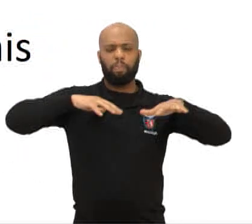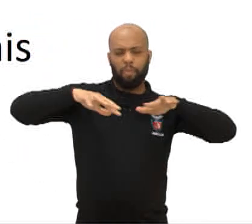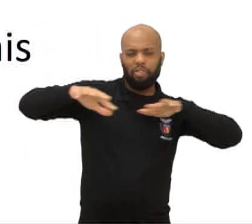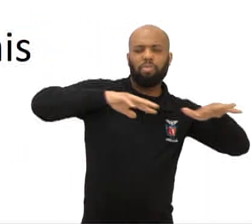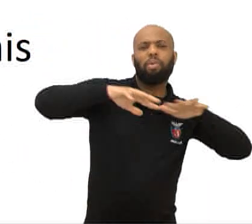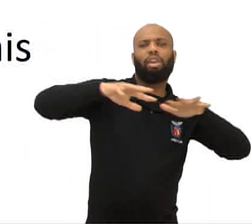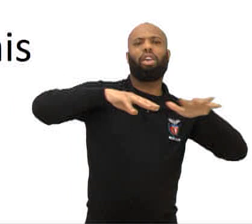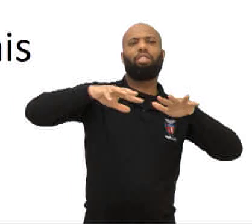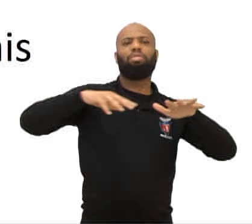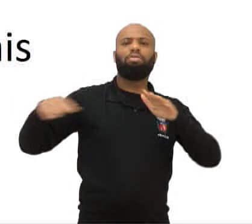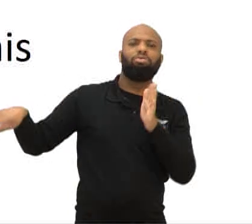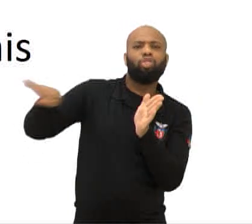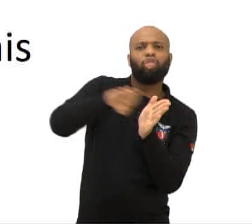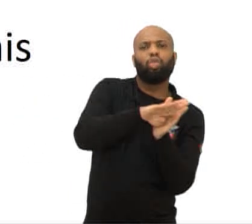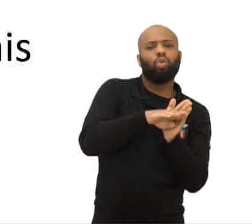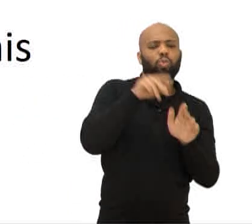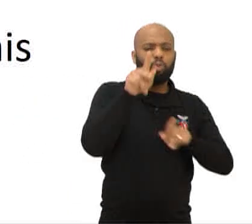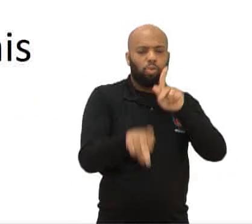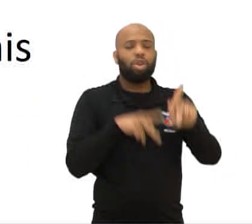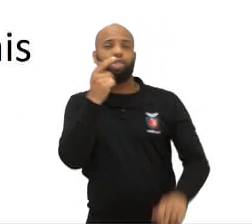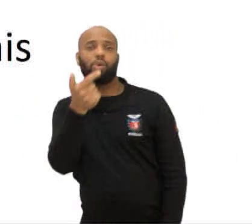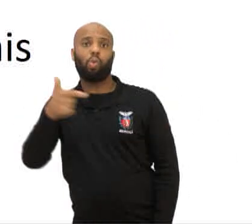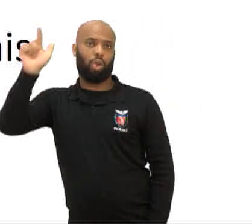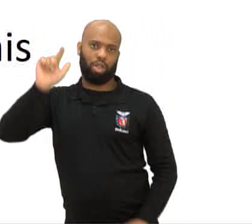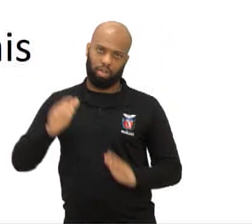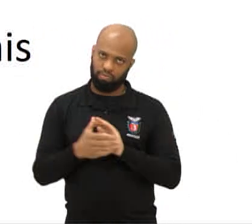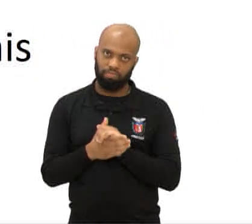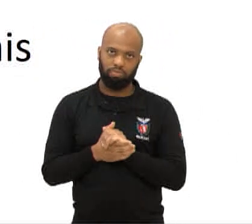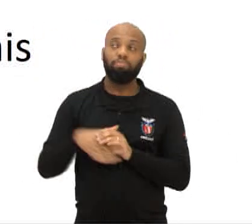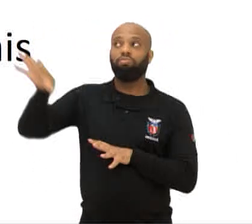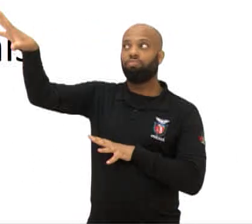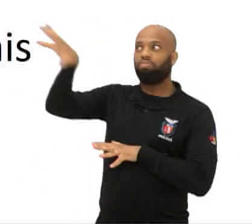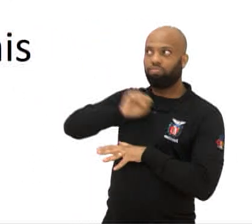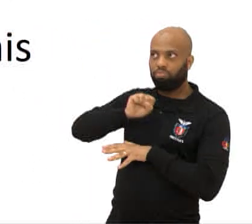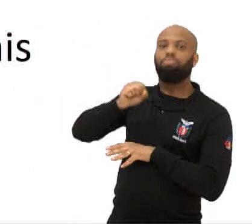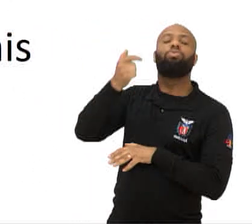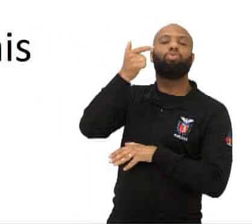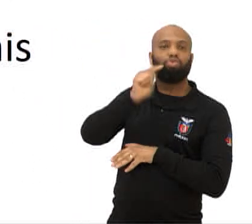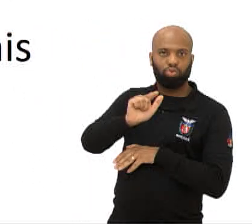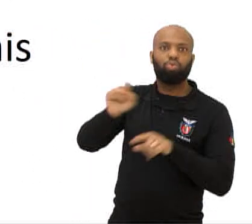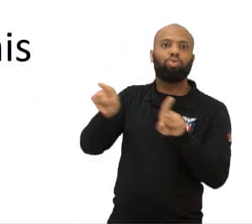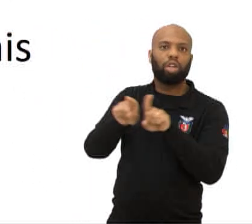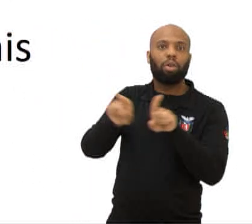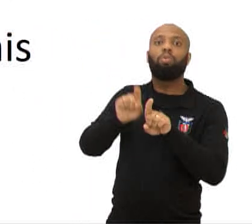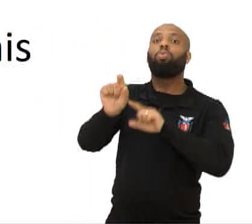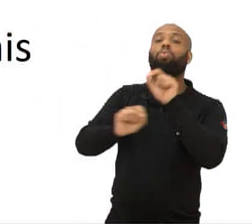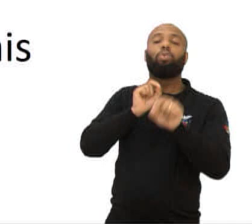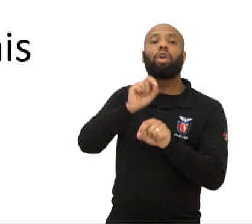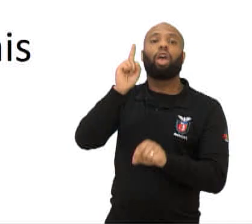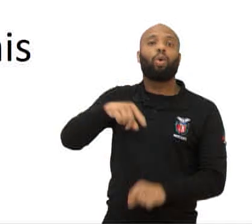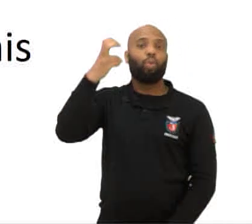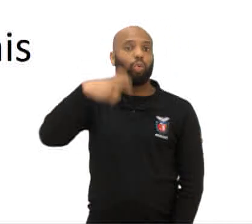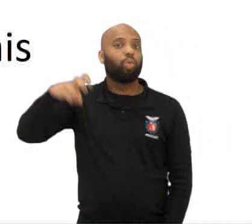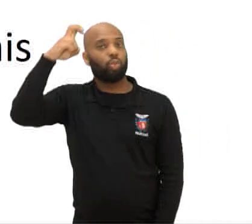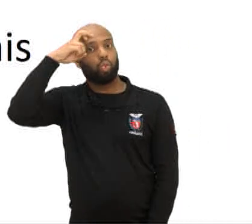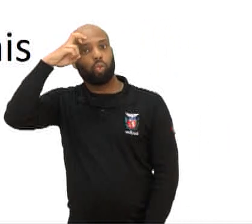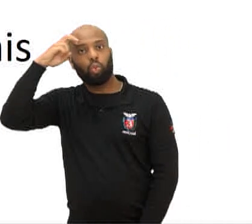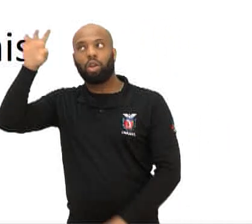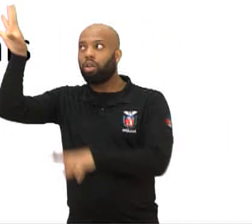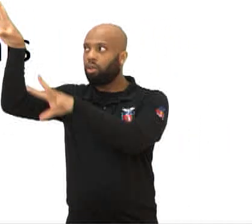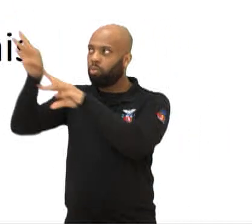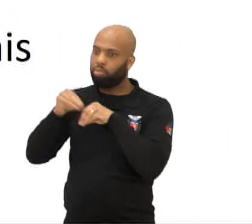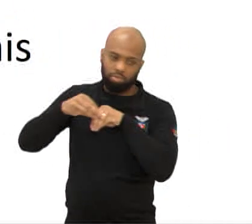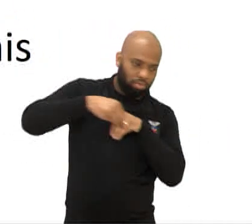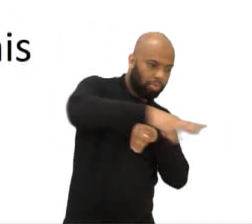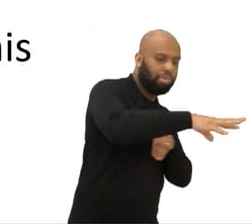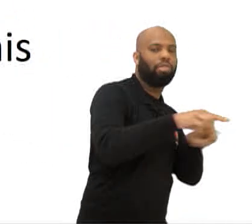de chegada de população que trouxeram consigo ali sua cultura, seus hábitos, seus costumes, e isso se reflete nessa diversidade